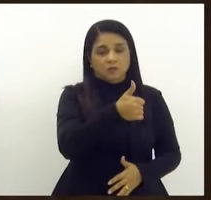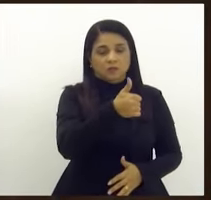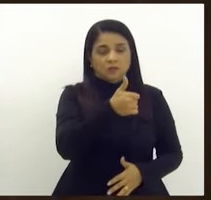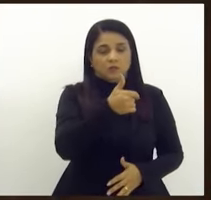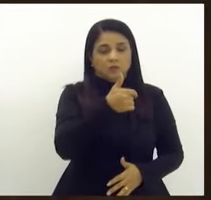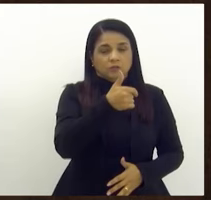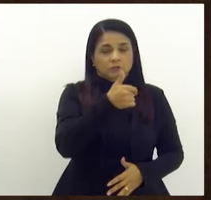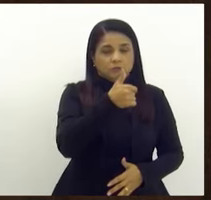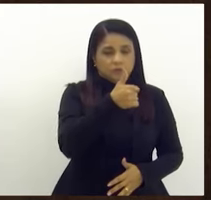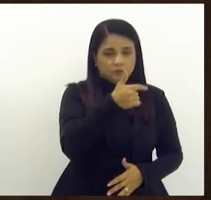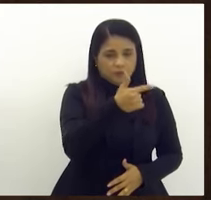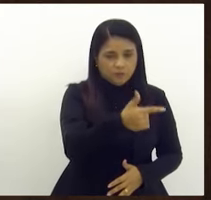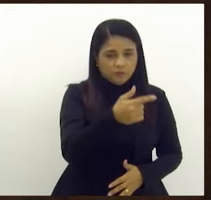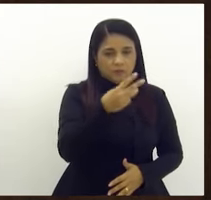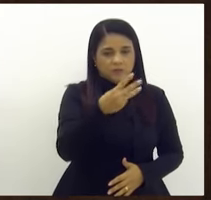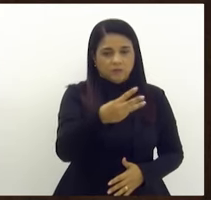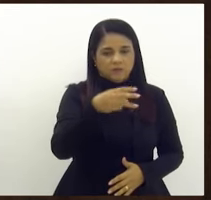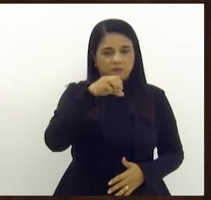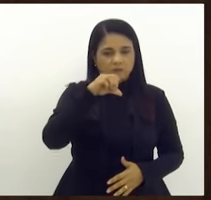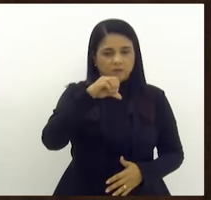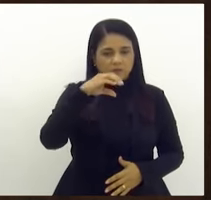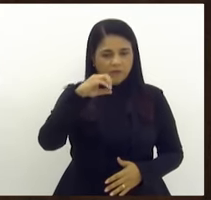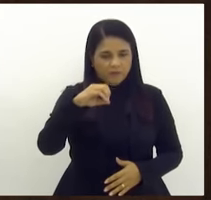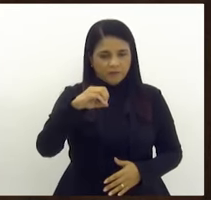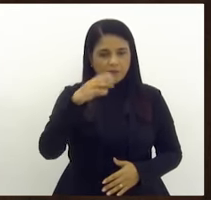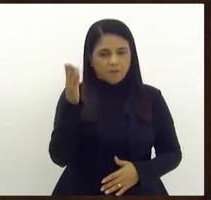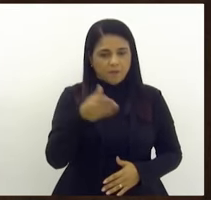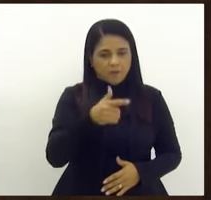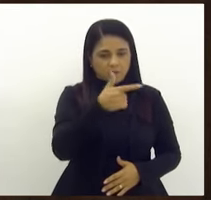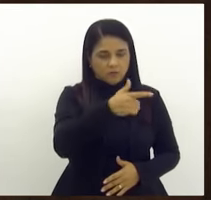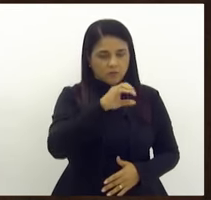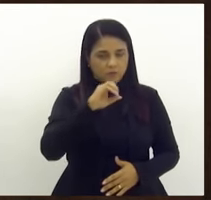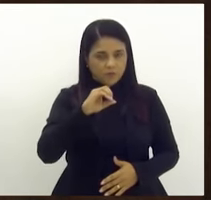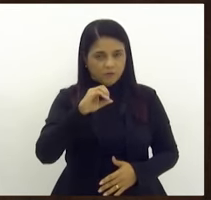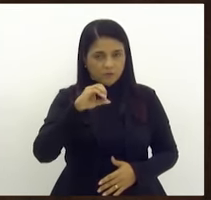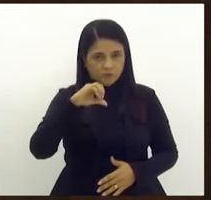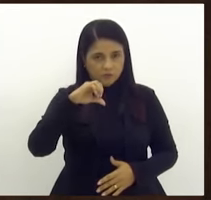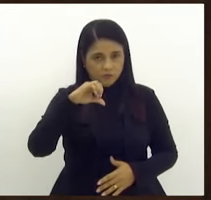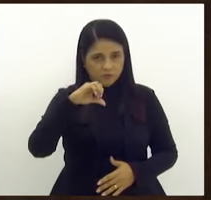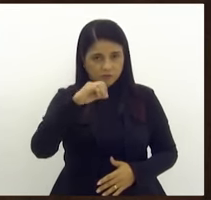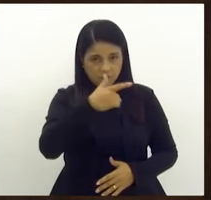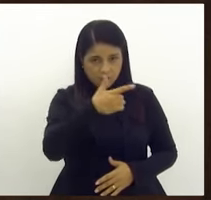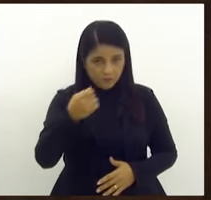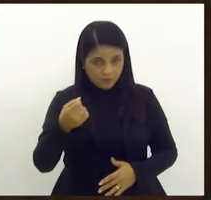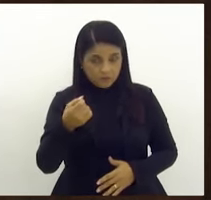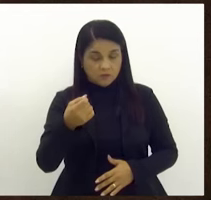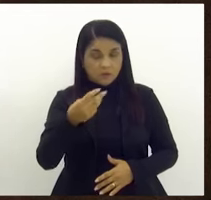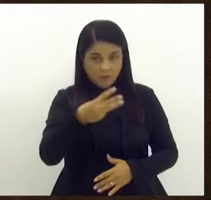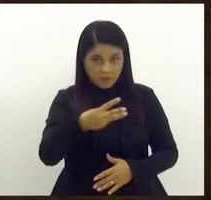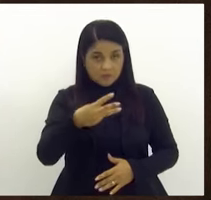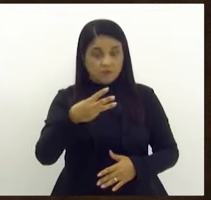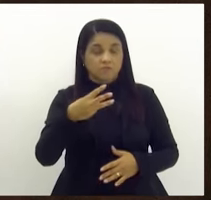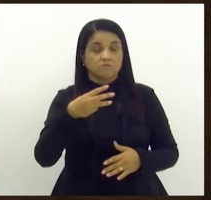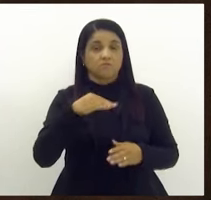23 que é o isenção do arroz com feijão eu sequer